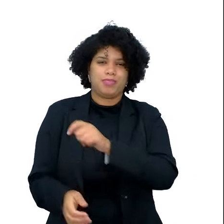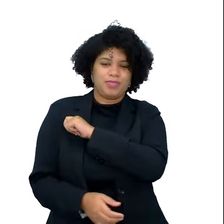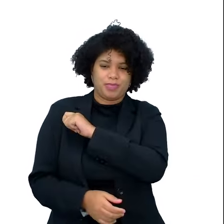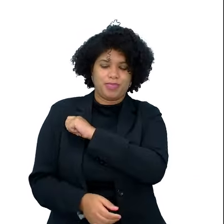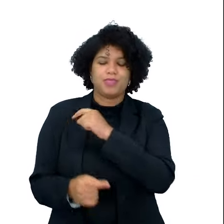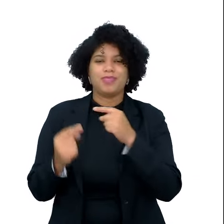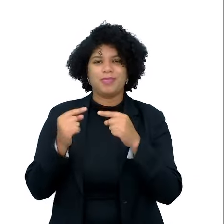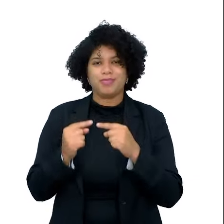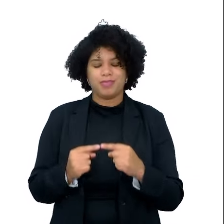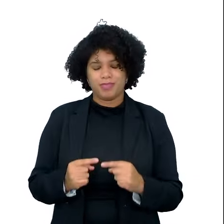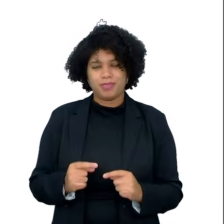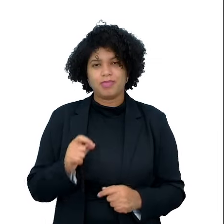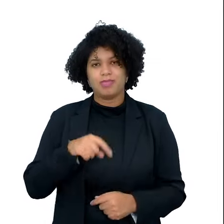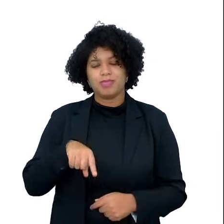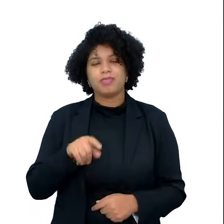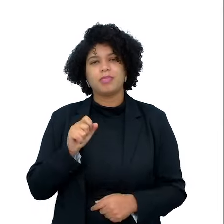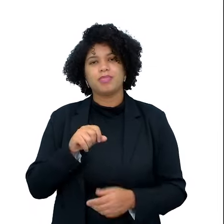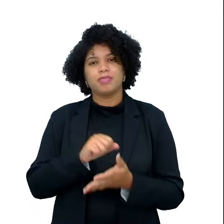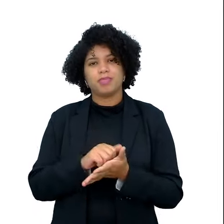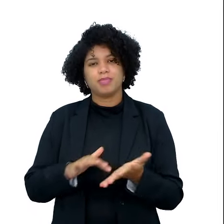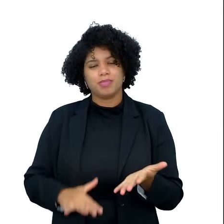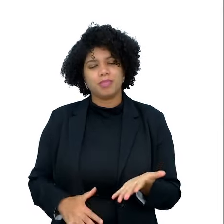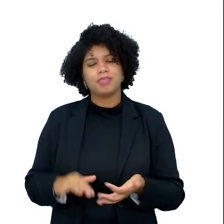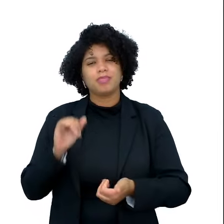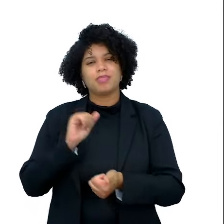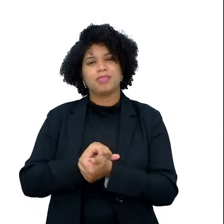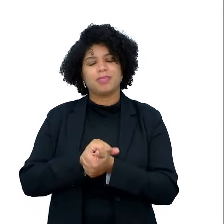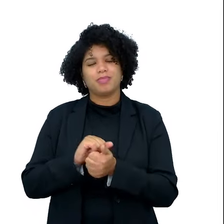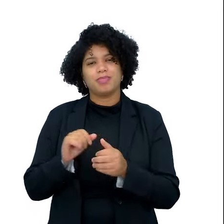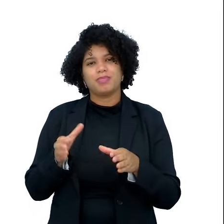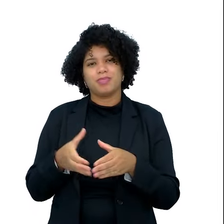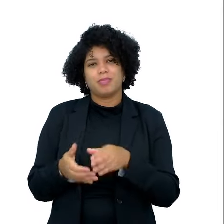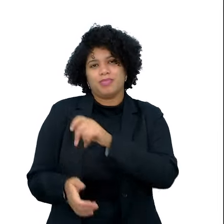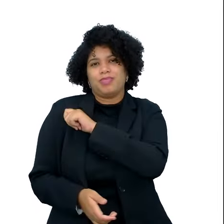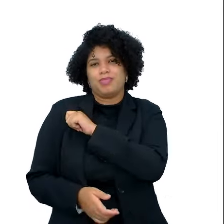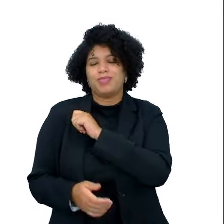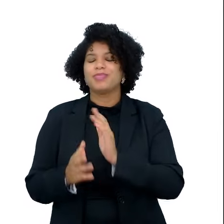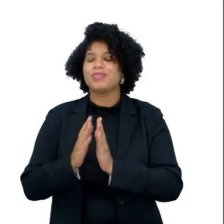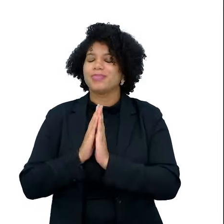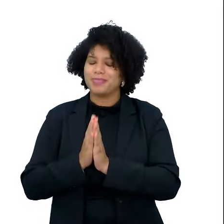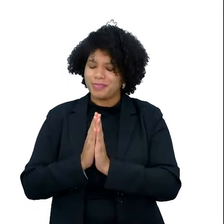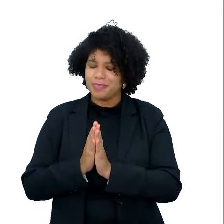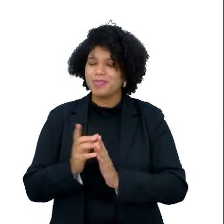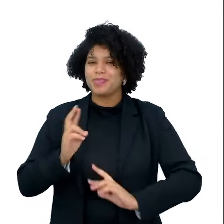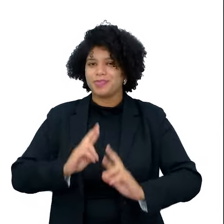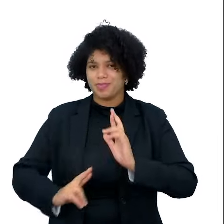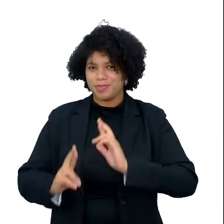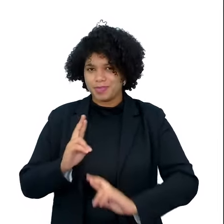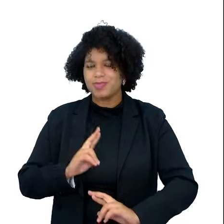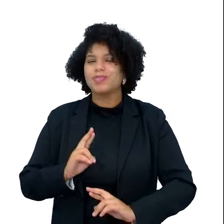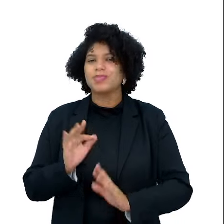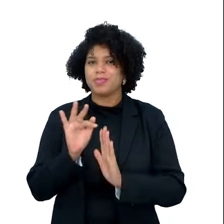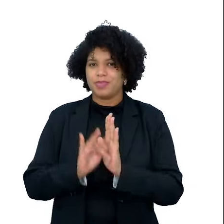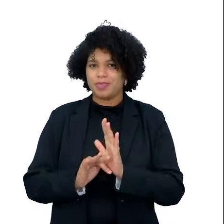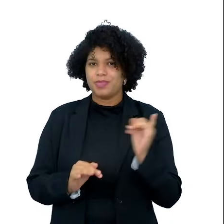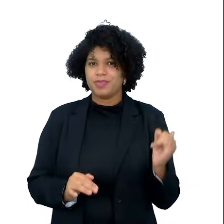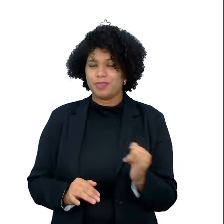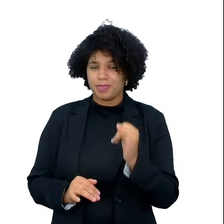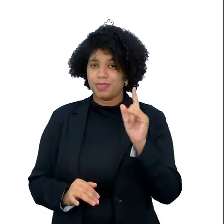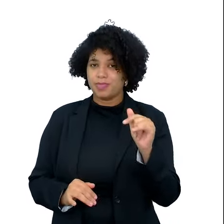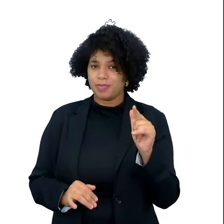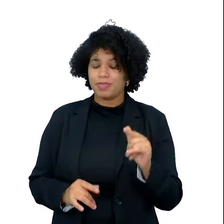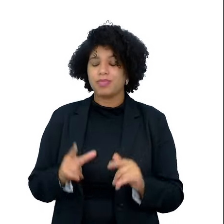vocês possam aplicar atividades eficazes com os nossos estudantes. Então, por favor, também respondam esse formulário, que